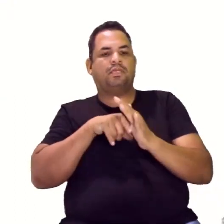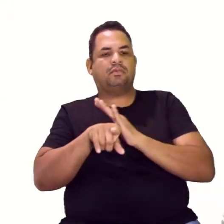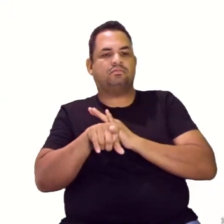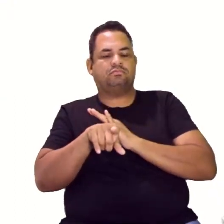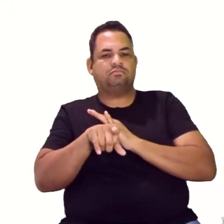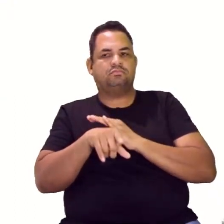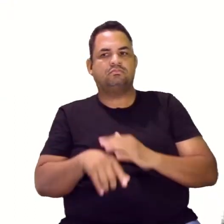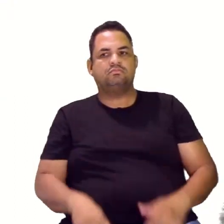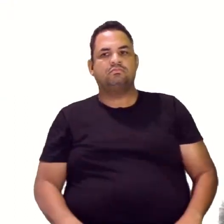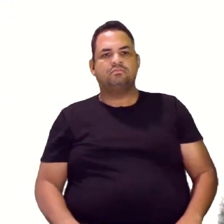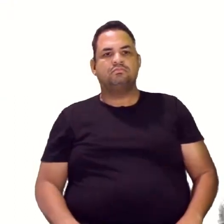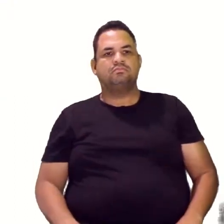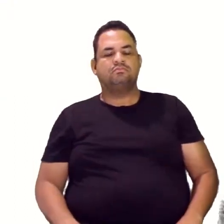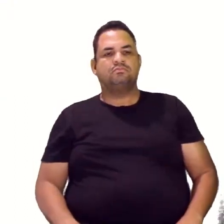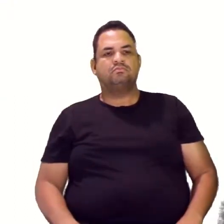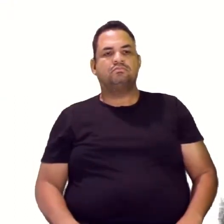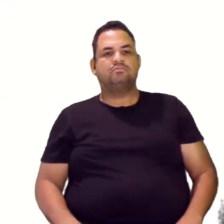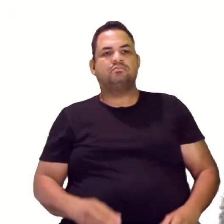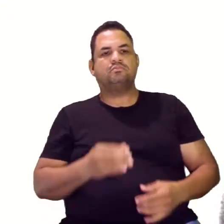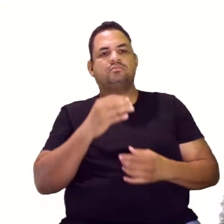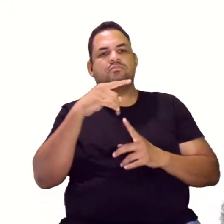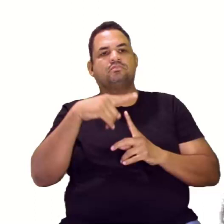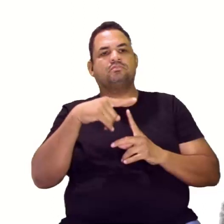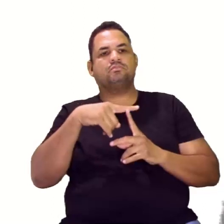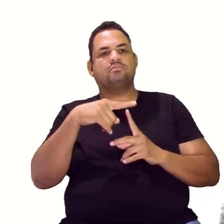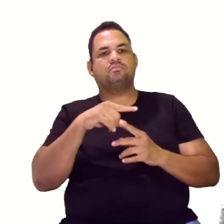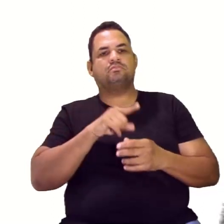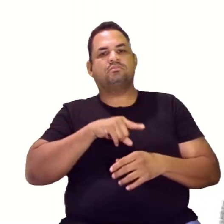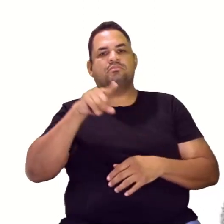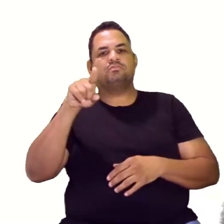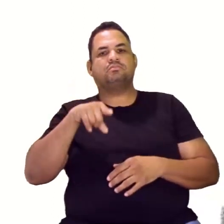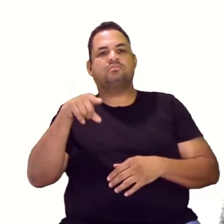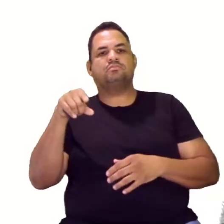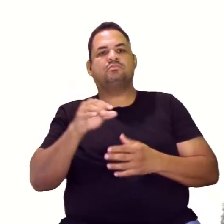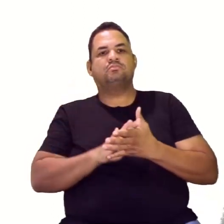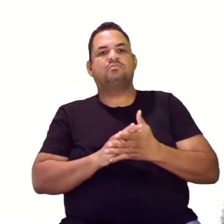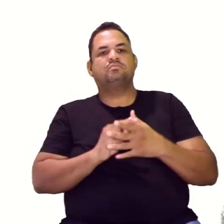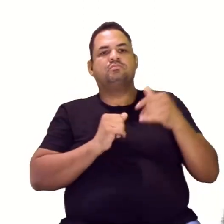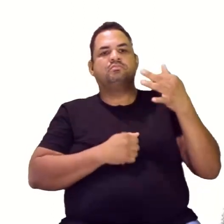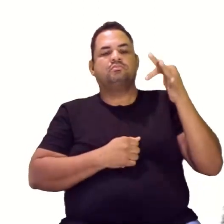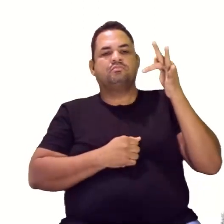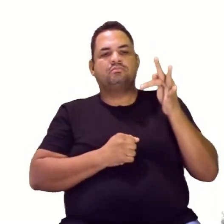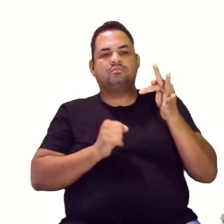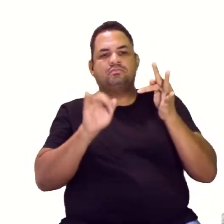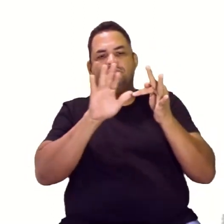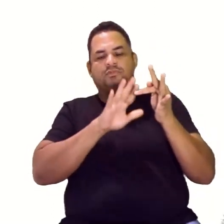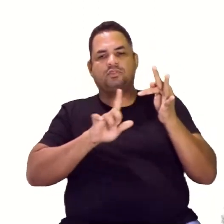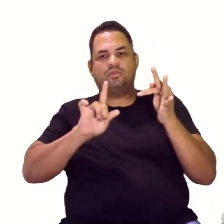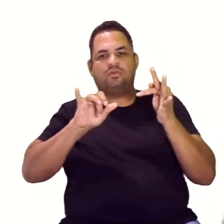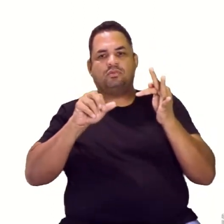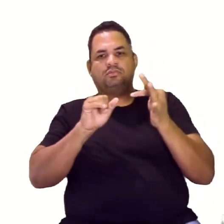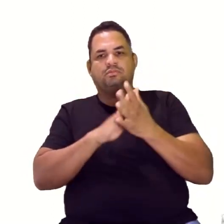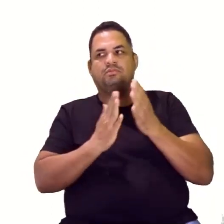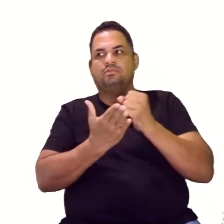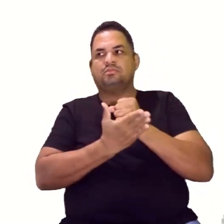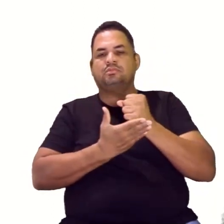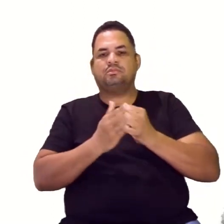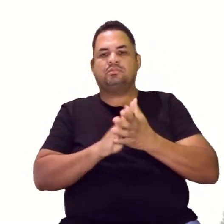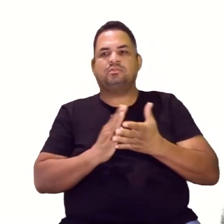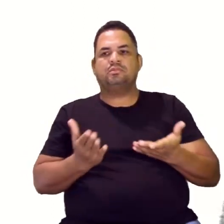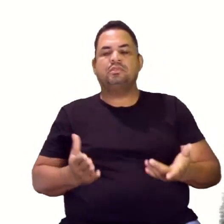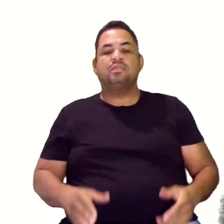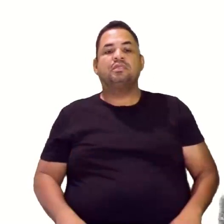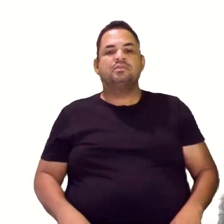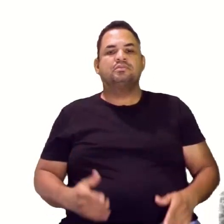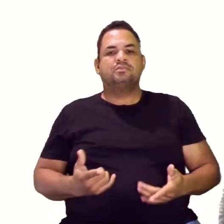Perfeito. Vamos rever agora os tipos de gráfico, né? O gráfico da função logarítmica, ele é definido de acordo com o valor da base, assim como lá no, na